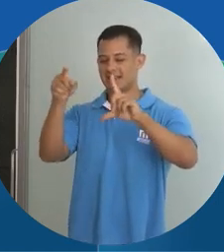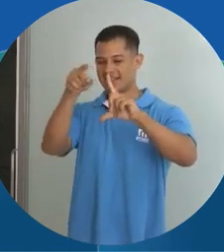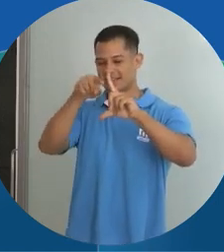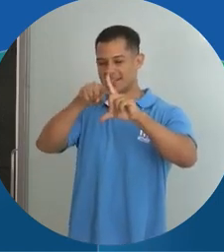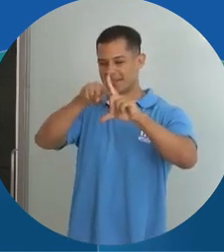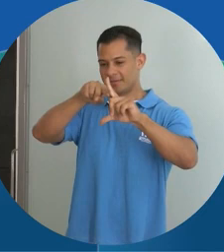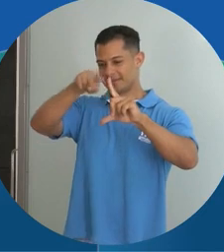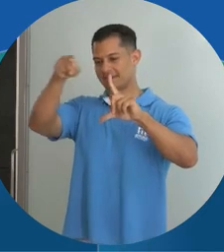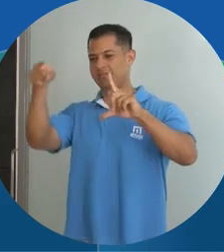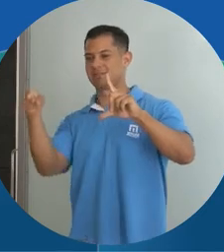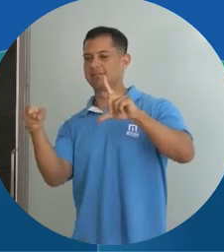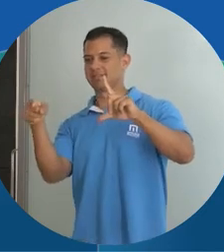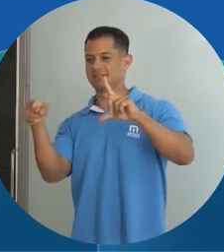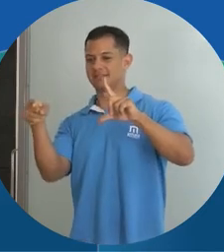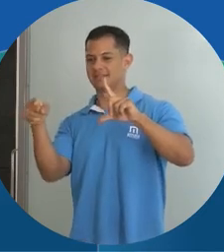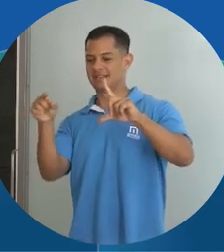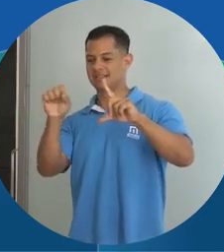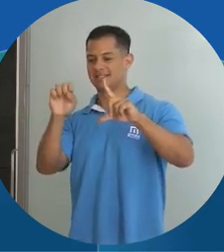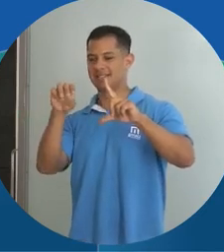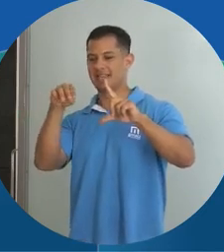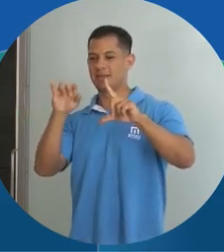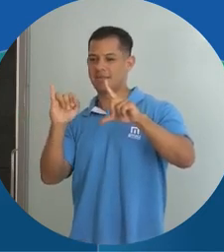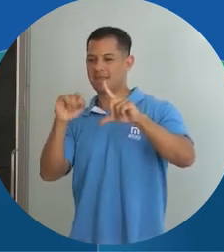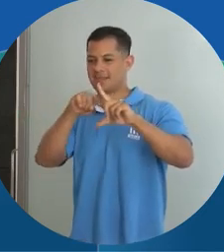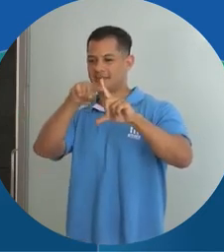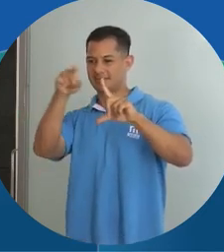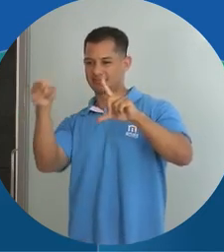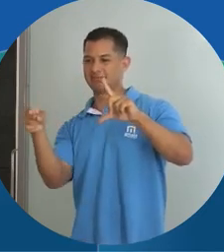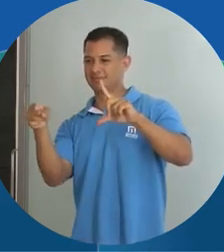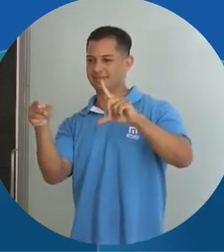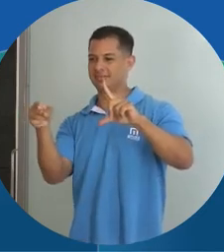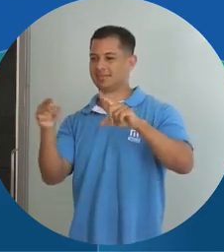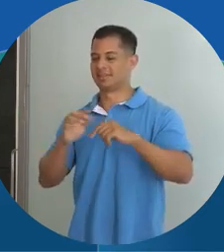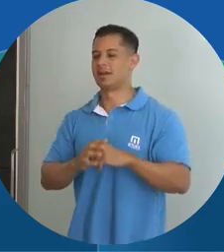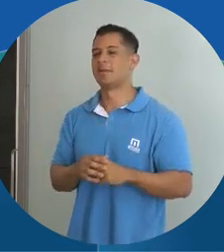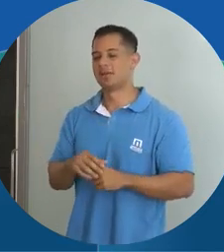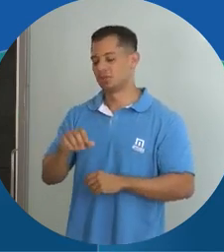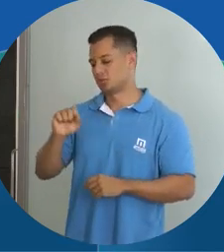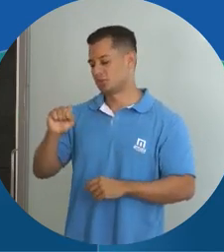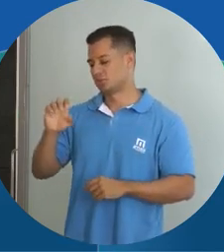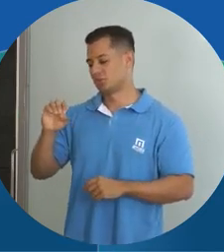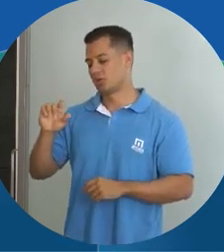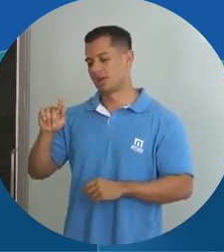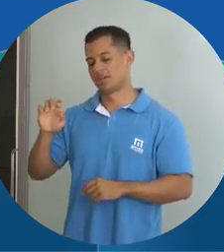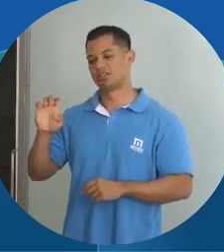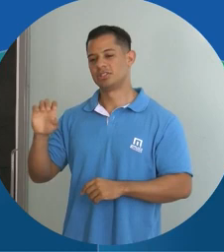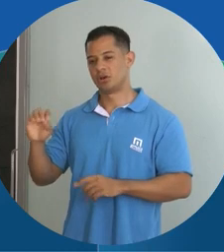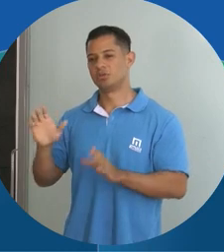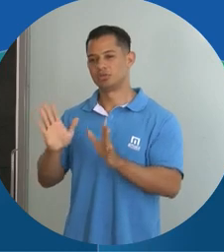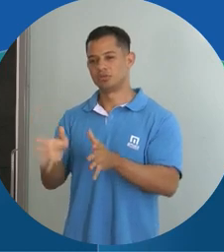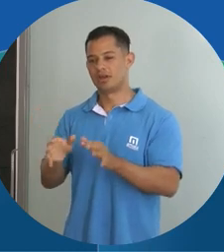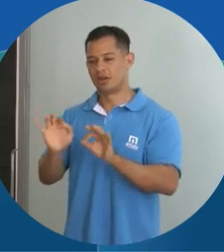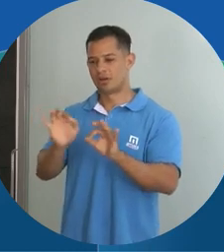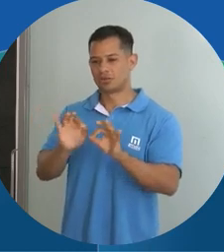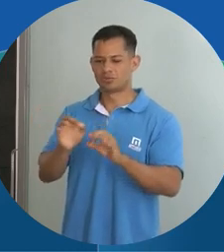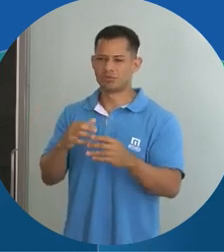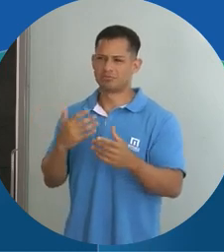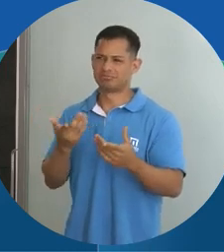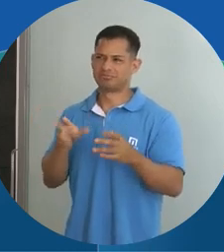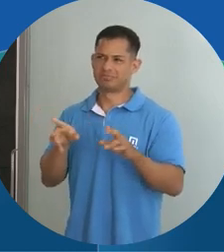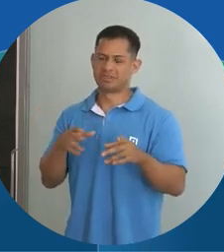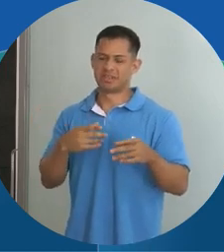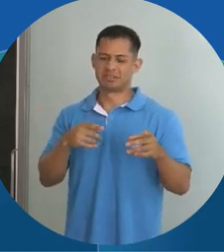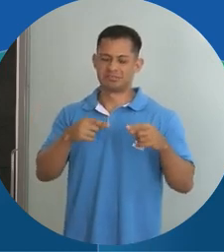pouco. Mas a gente né, a Suegel, a gente já projetou e executamos geometrias de todo tipo aí com